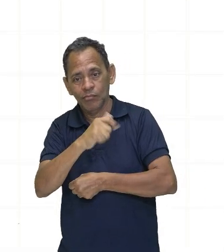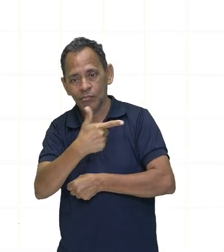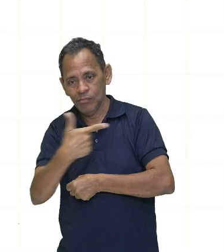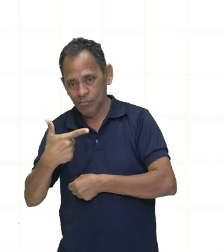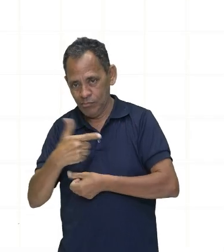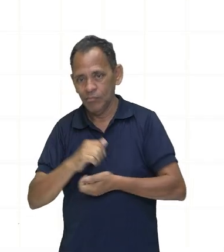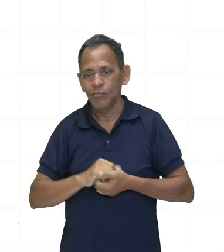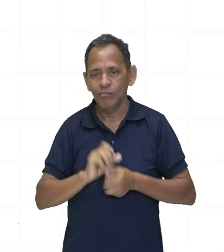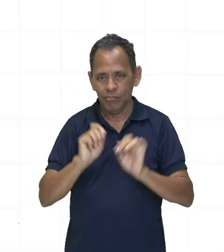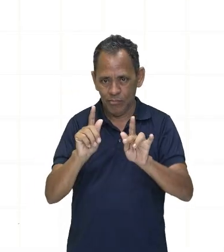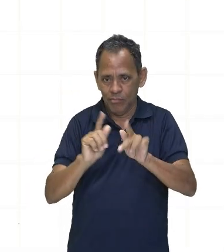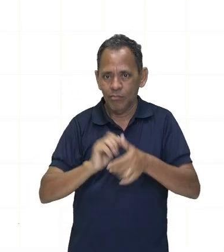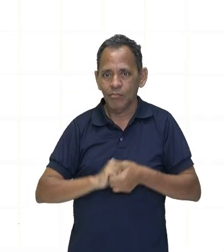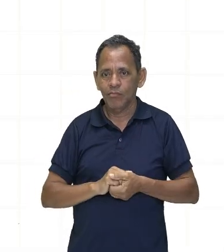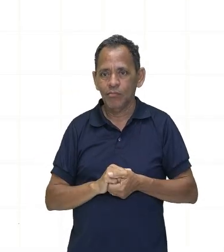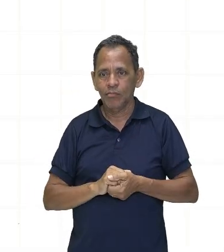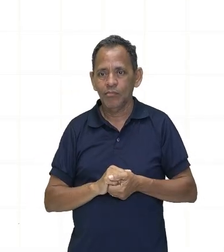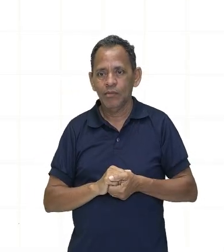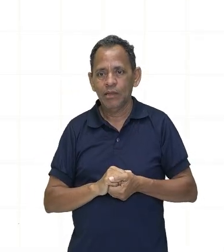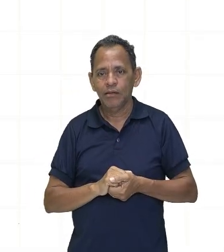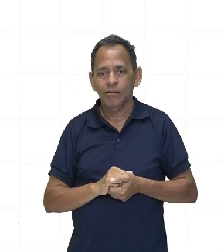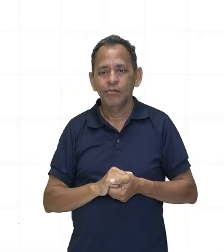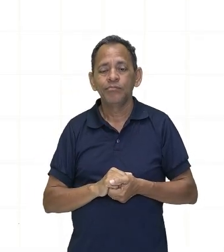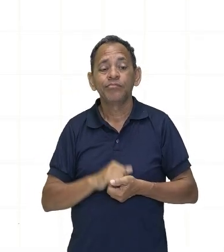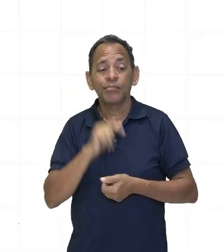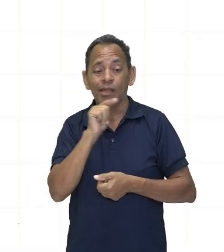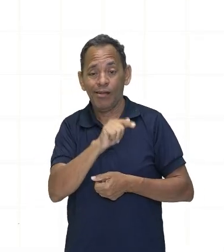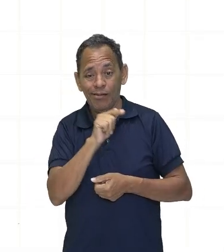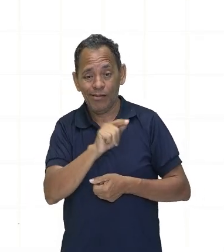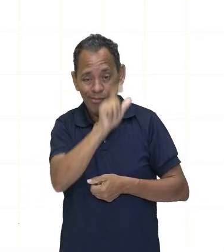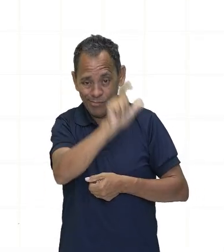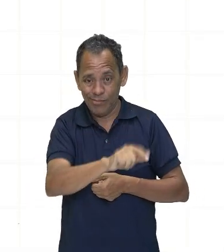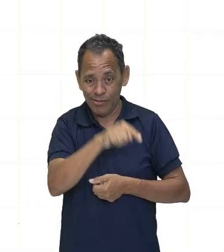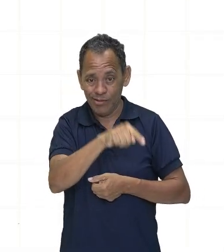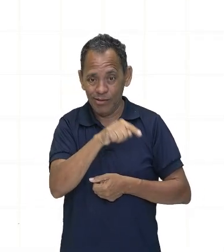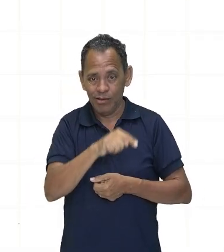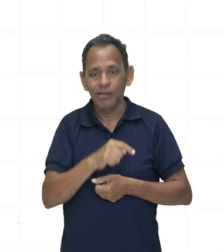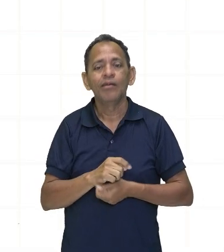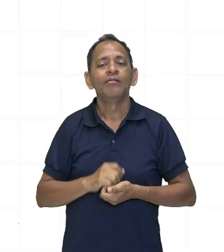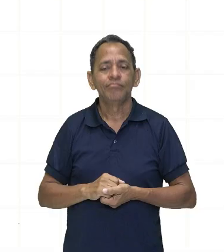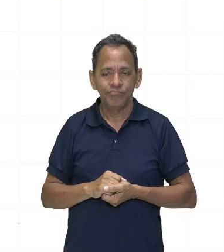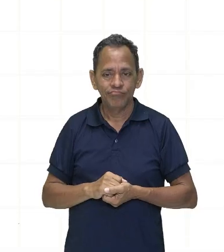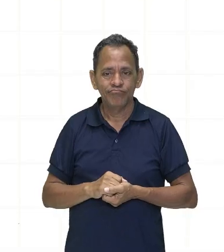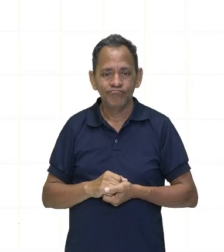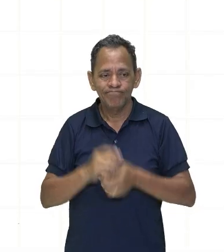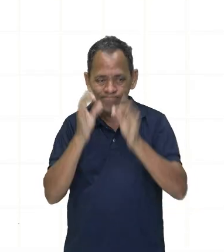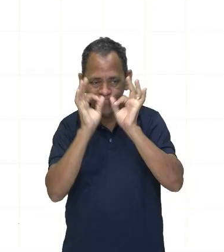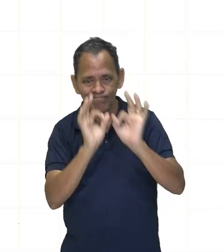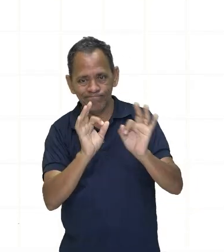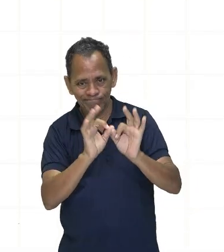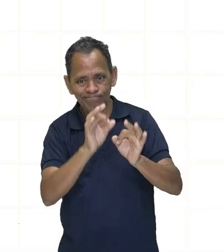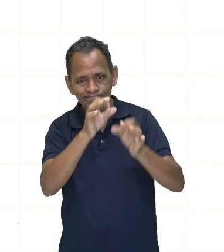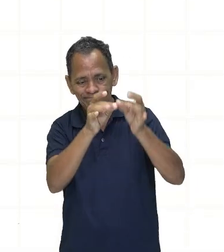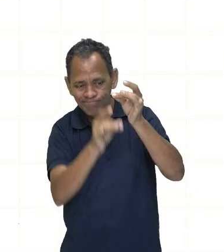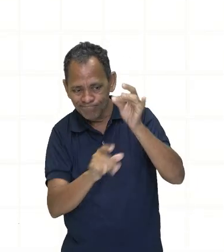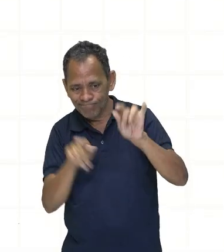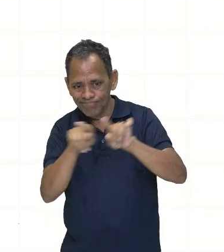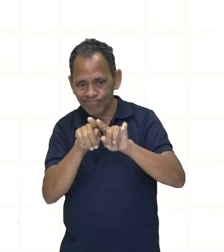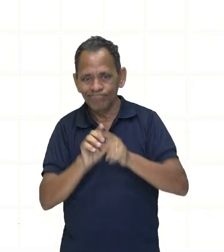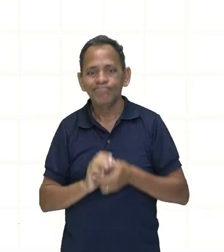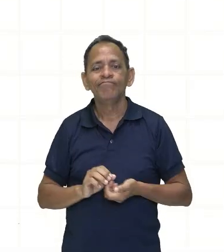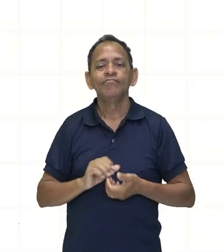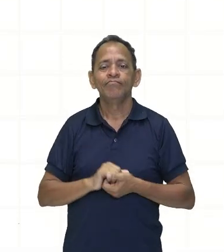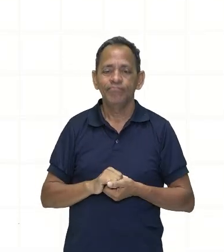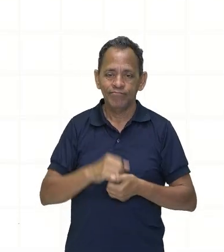2022, tá bom, gente? Então, atentem-se aqui a este detalhe. São dados do ano de 2022. E aí